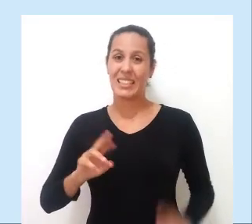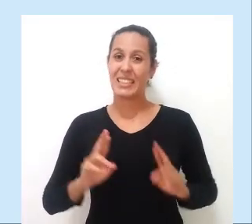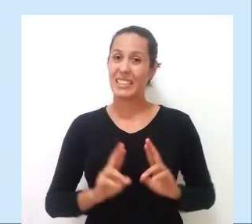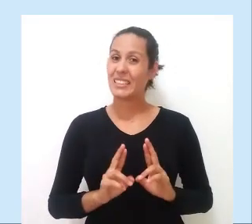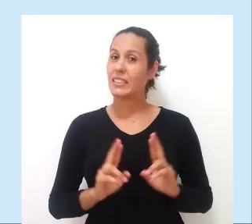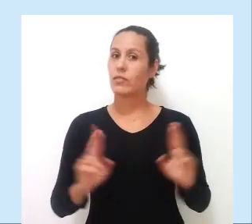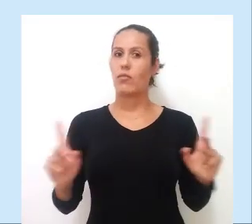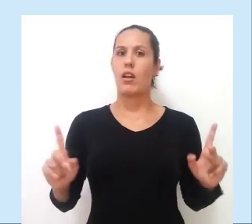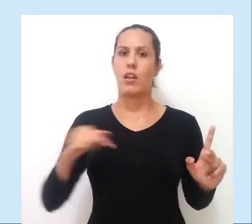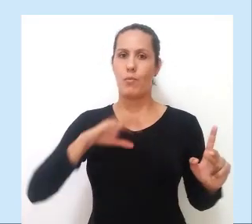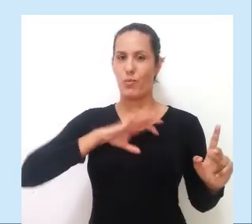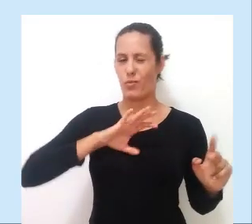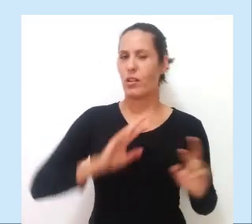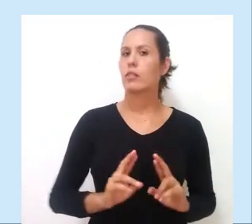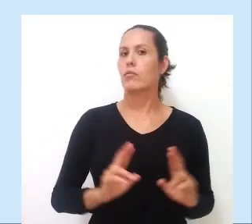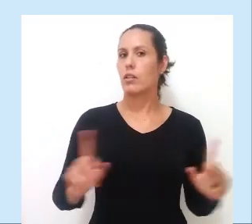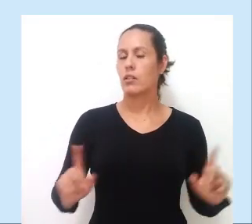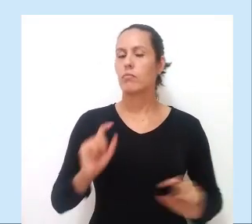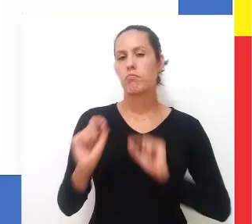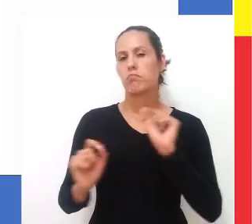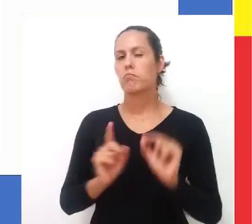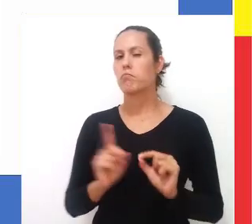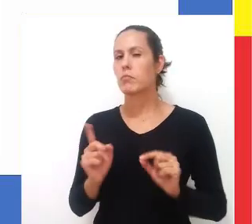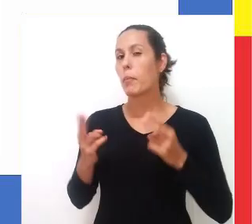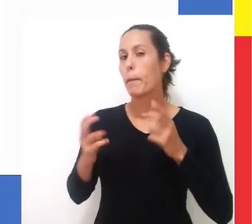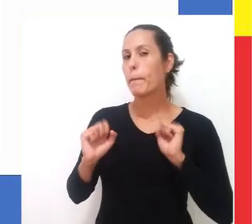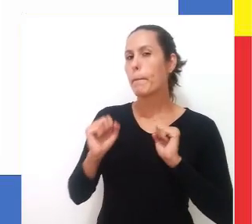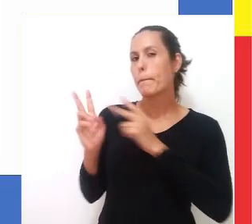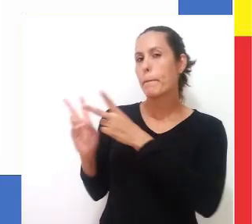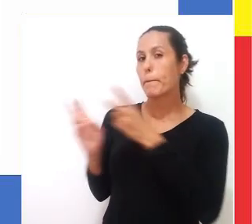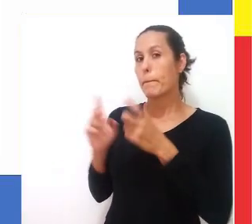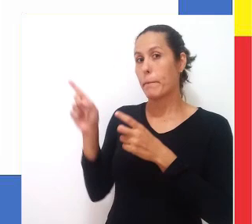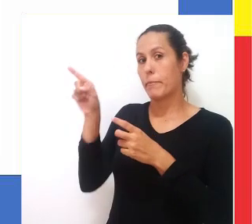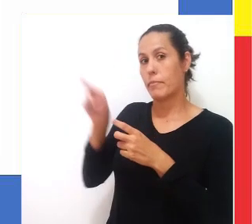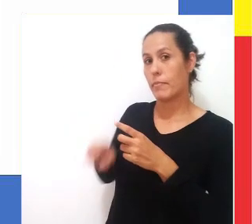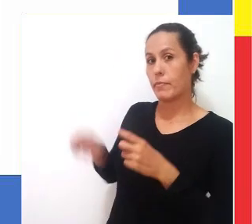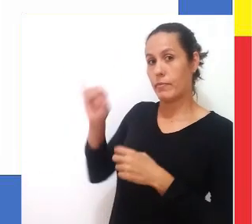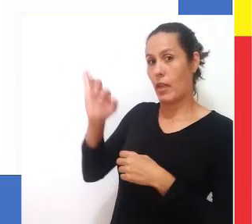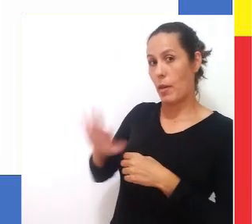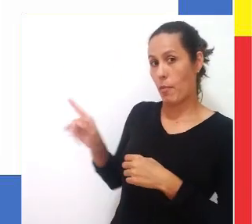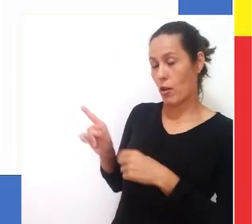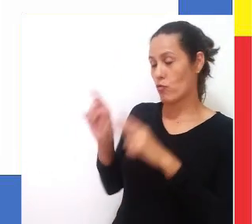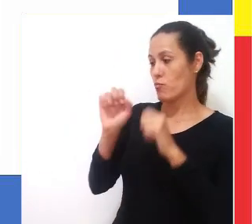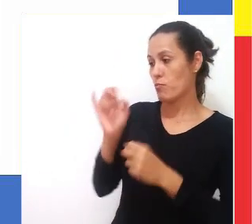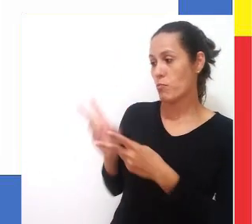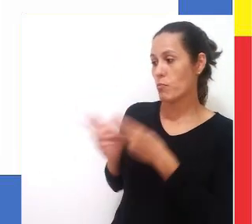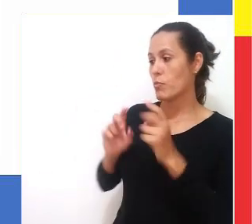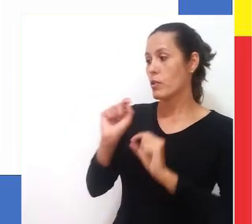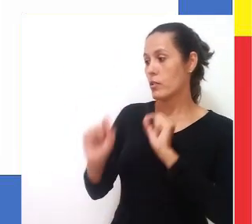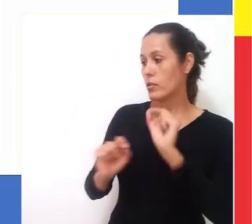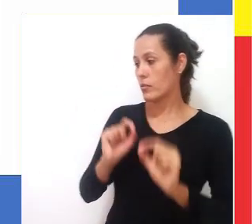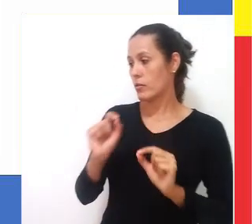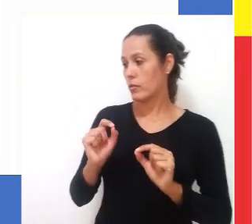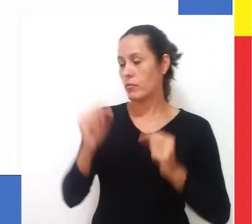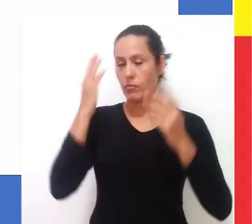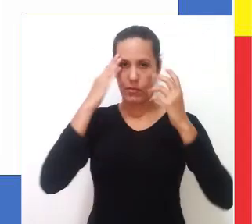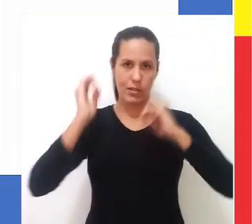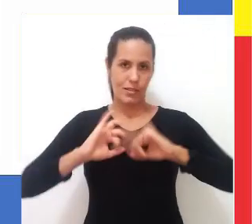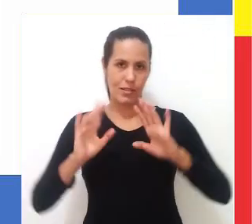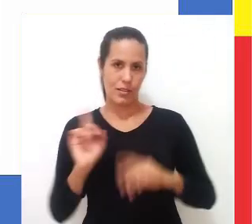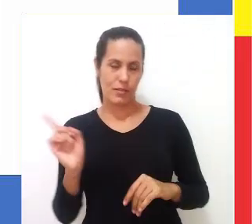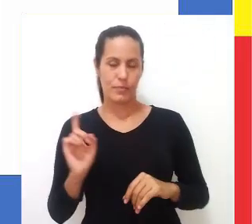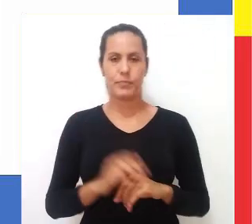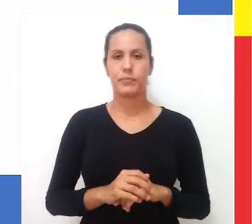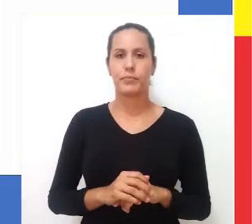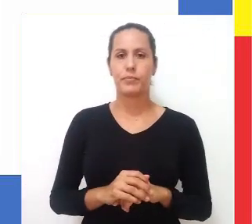inglês, existe uma diferença do uso deles. Então, como vocês podem notar aí na tela, eu trouxe para vocês uma imagem que